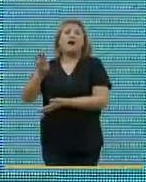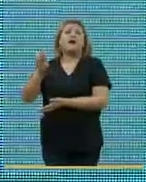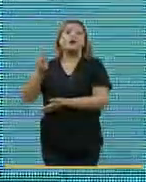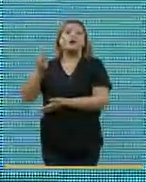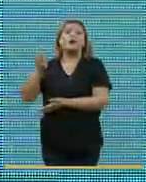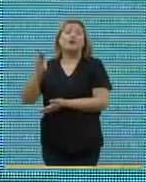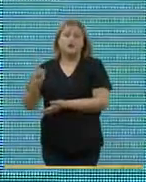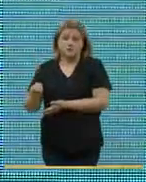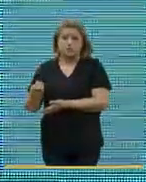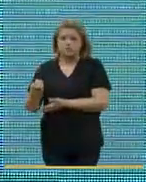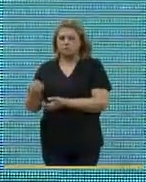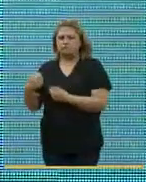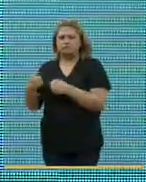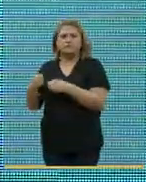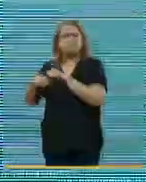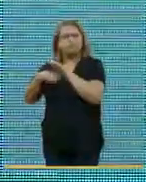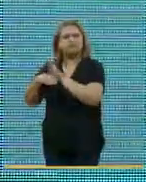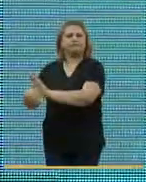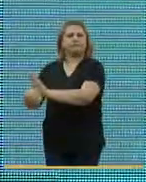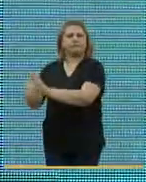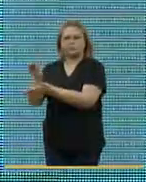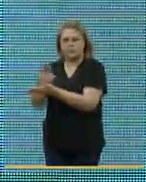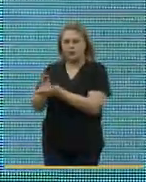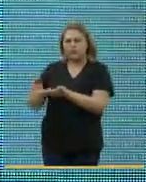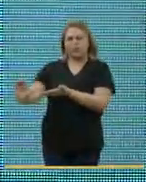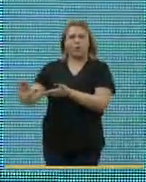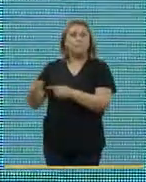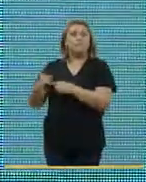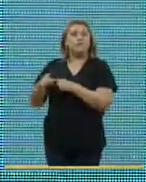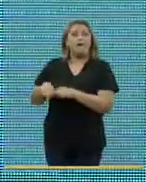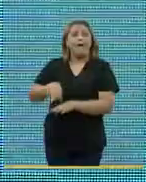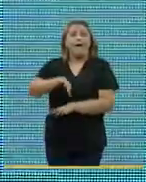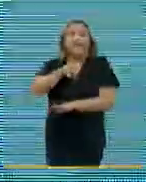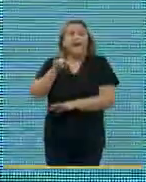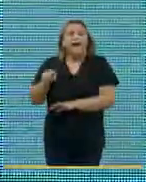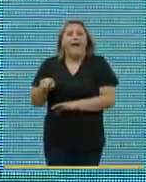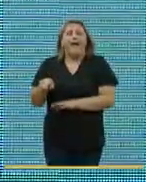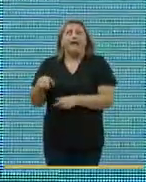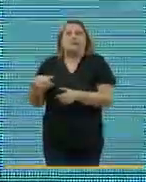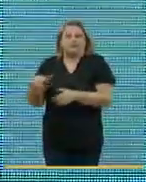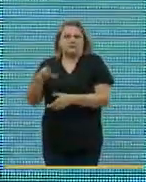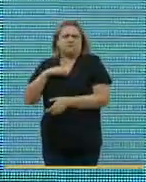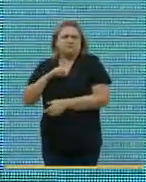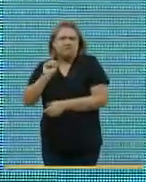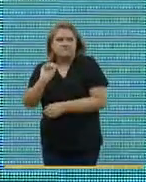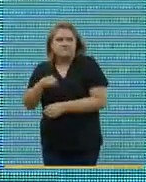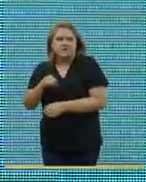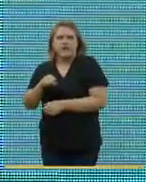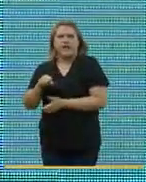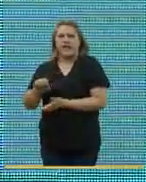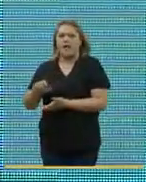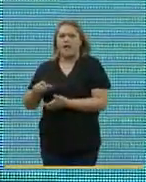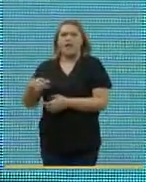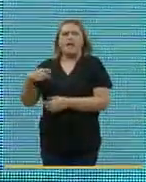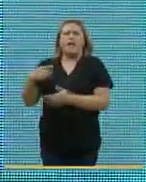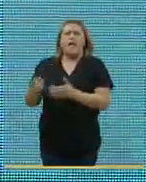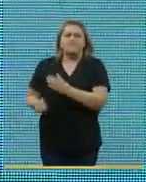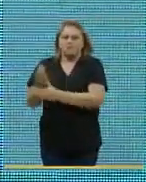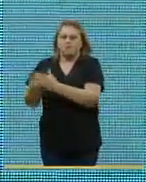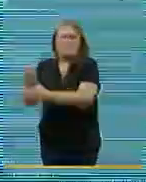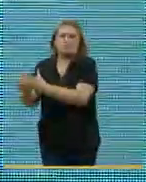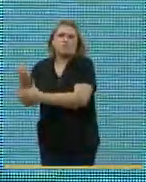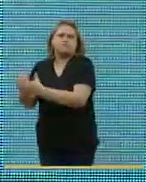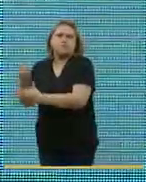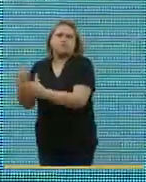assistência técnica por que crescentemente a agricultura tem a sua extraordinária mente produtiva quando é custo muito alto para o